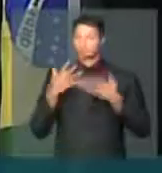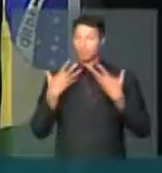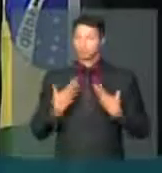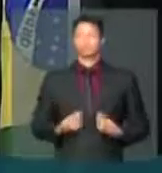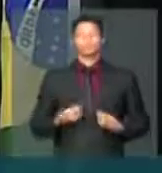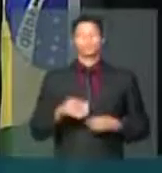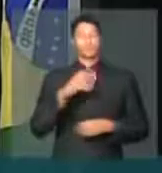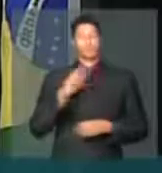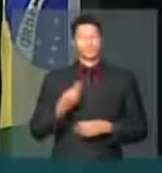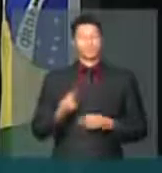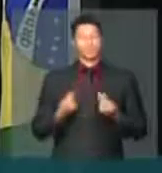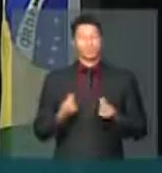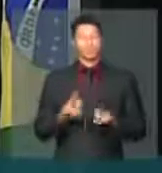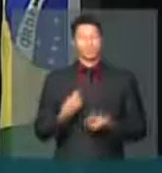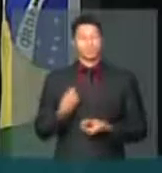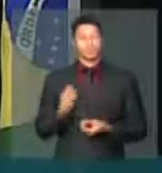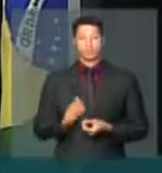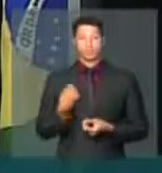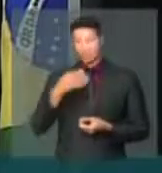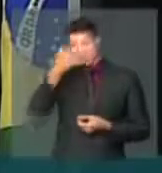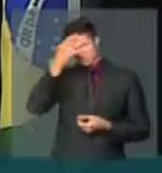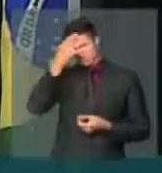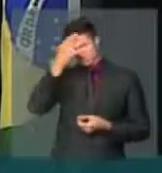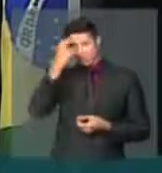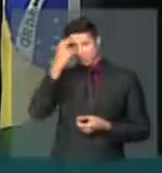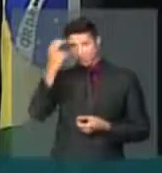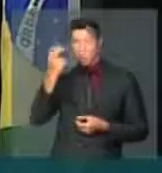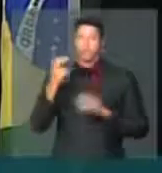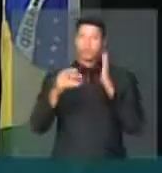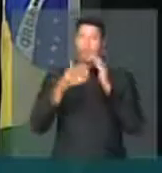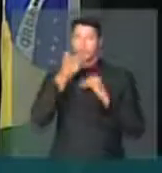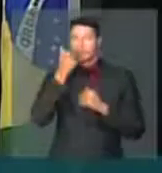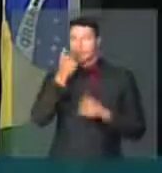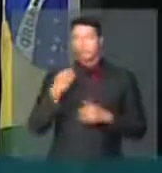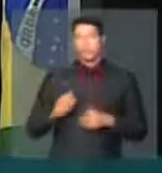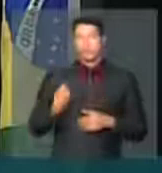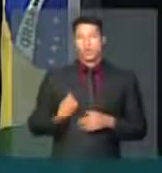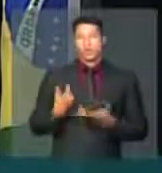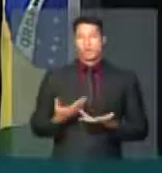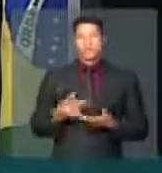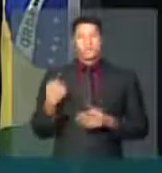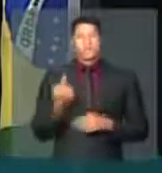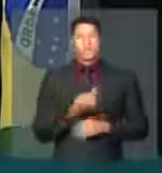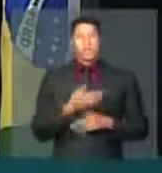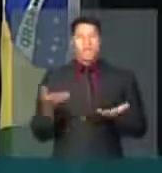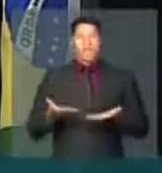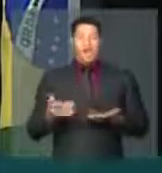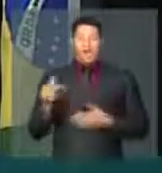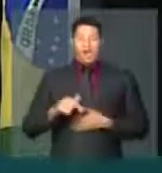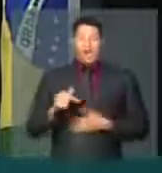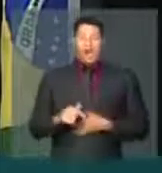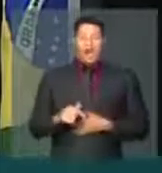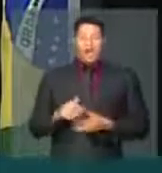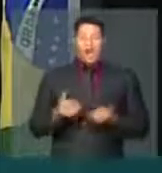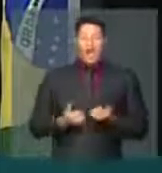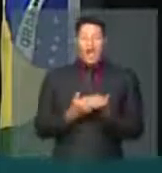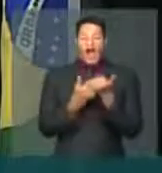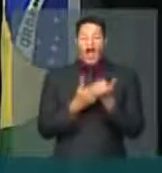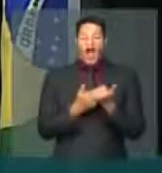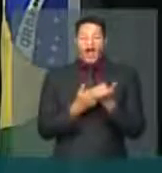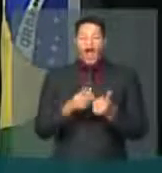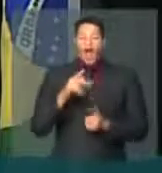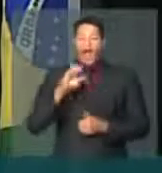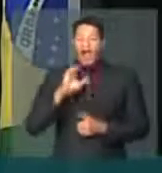reconhecimento à qualidade de vida, à intelectualidade da melhor idade, que nós estamos aqui apoiando